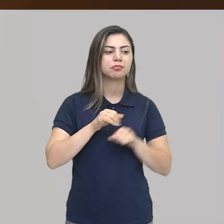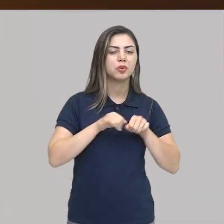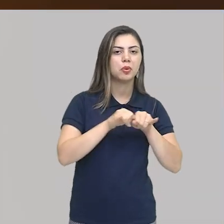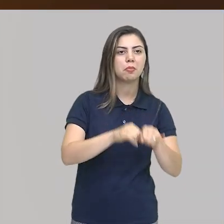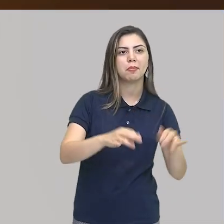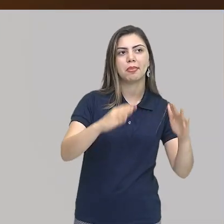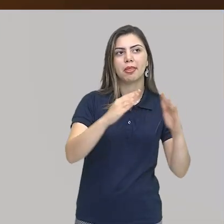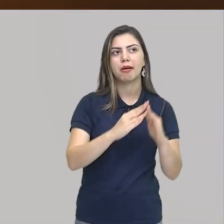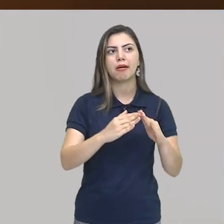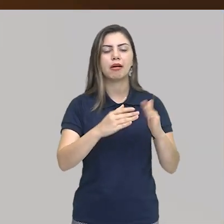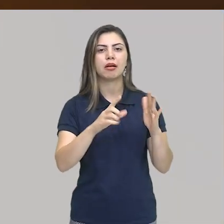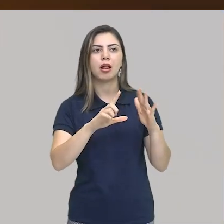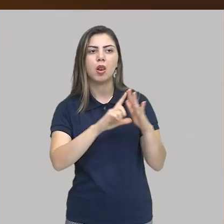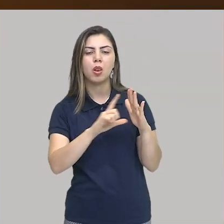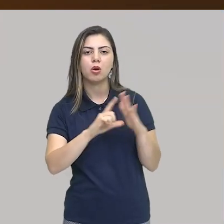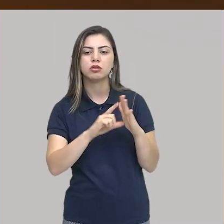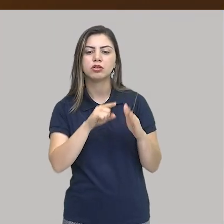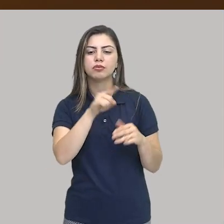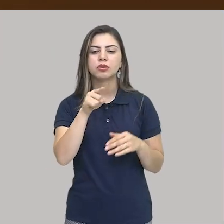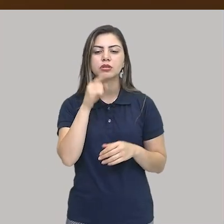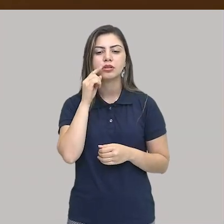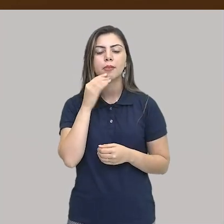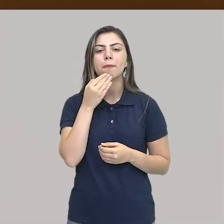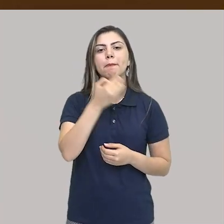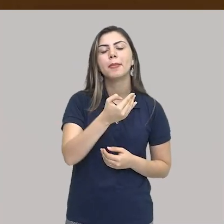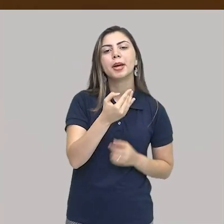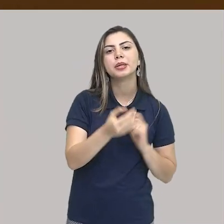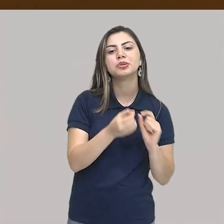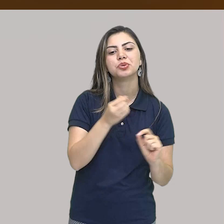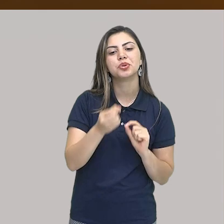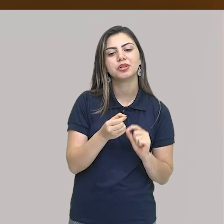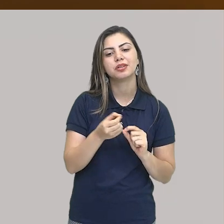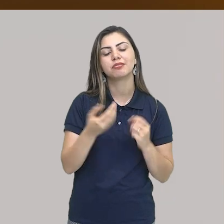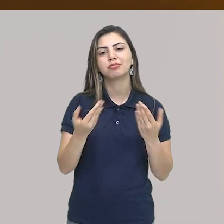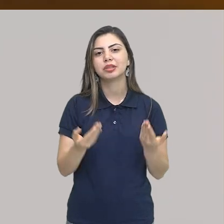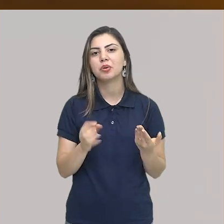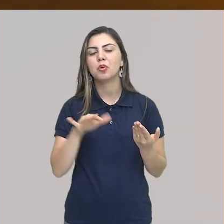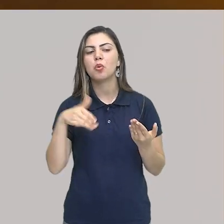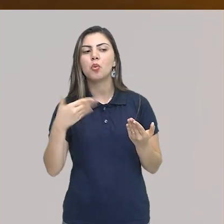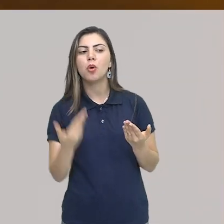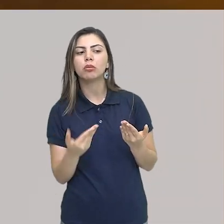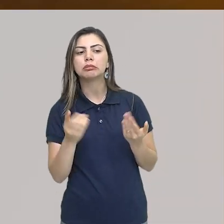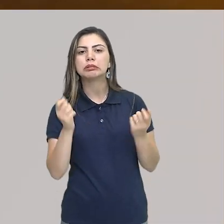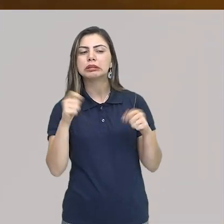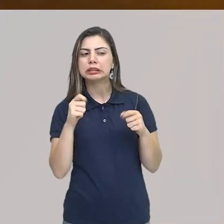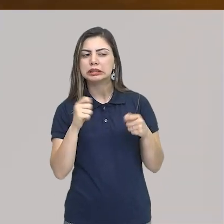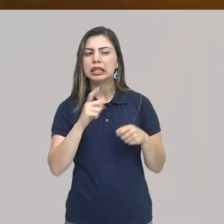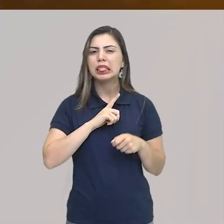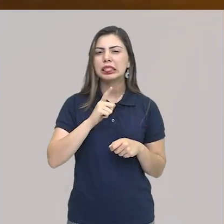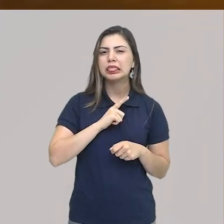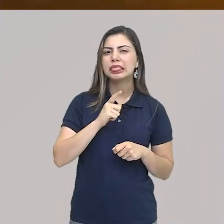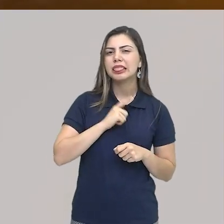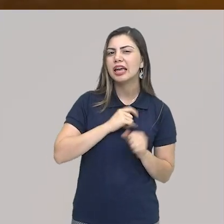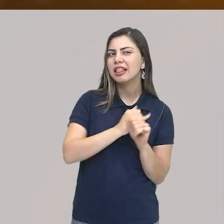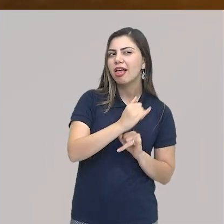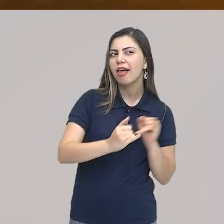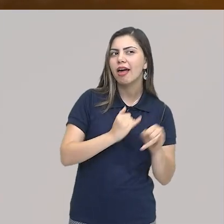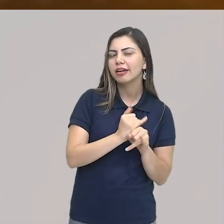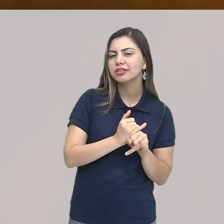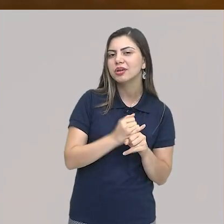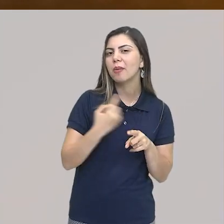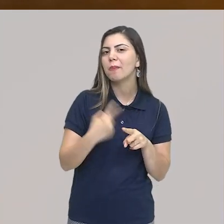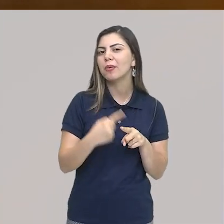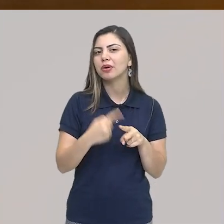casa, chega numa loja, você logo pede e olha no celular para ver o símbolo do Wi-Fi. Porque ele